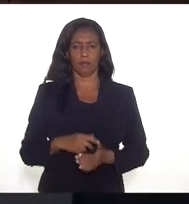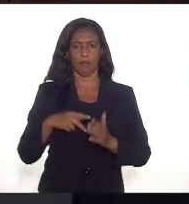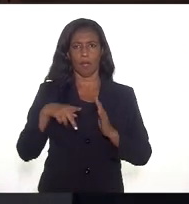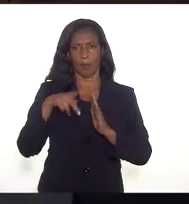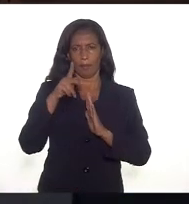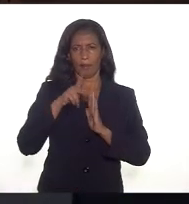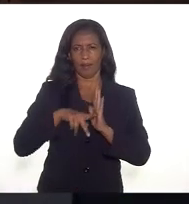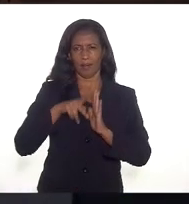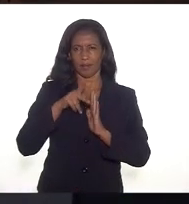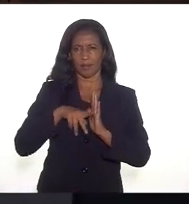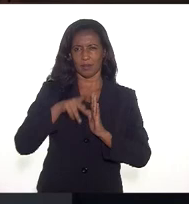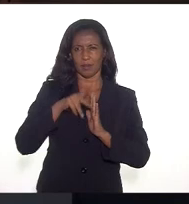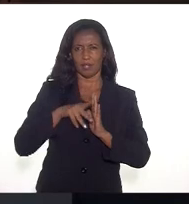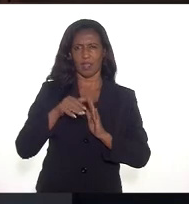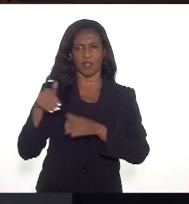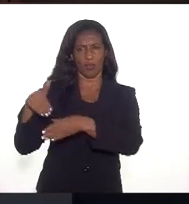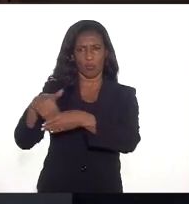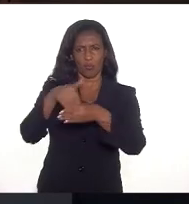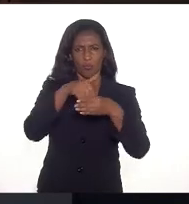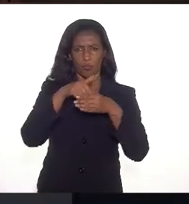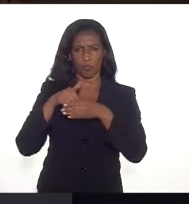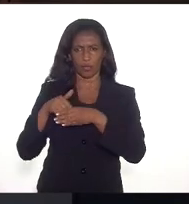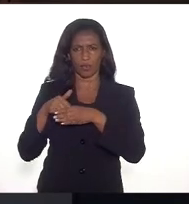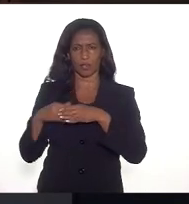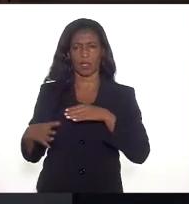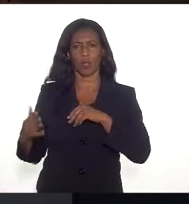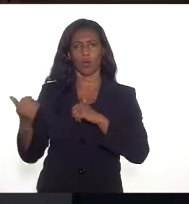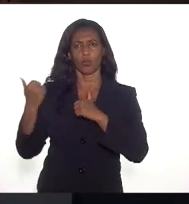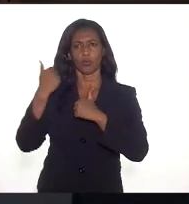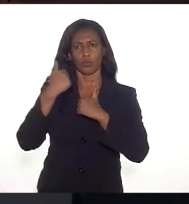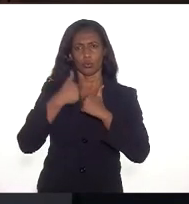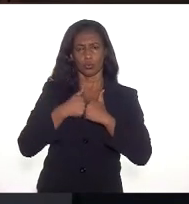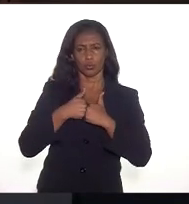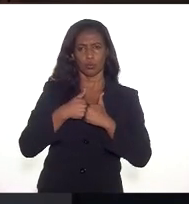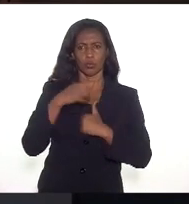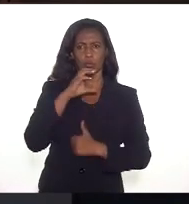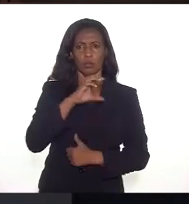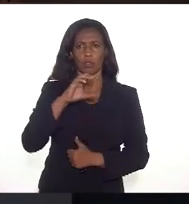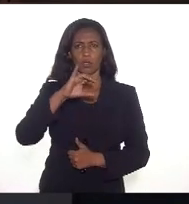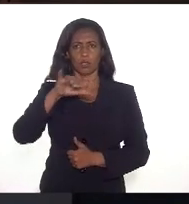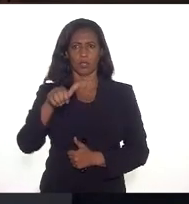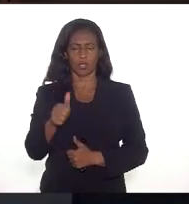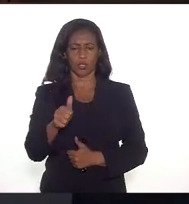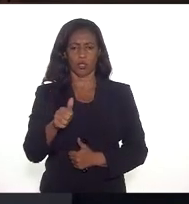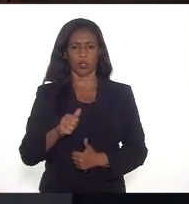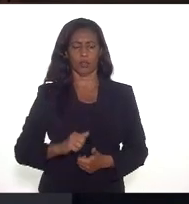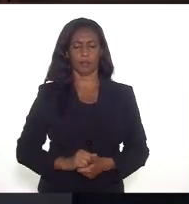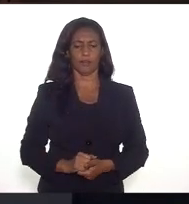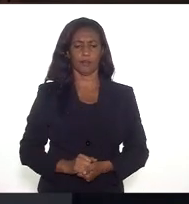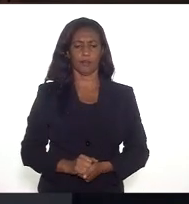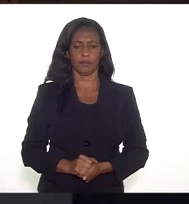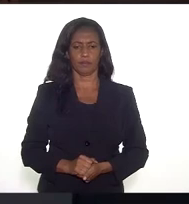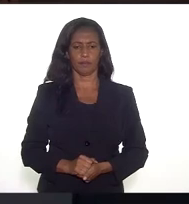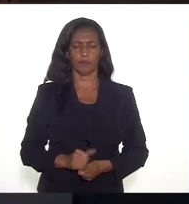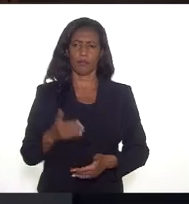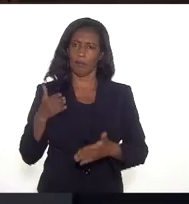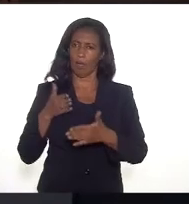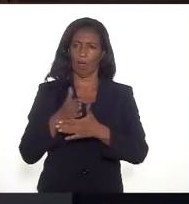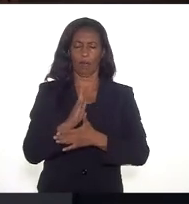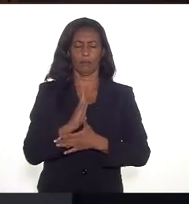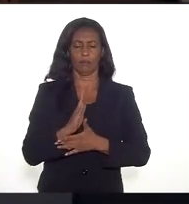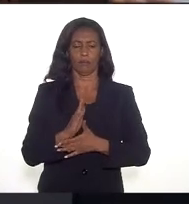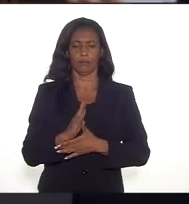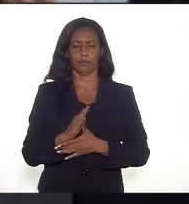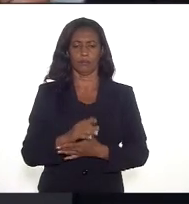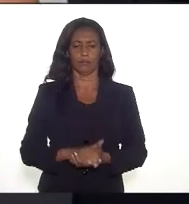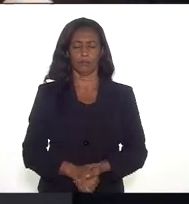emitidos em votação substitutivo conforme a final de redação da CCJ que a presidência defere. Senhores que aprovam, permaneçam como estão aprovados,